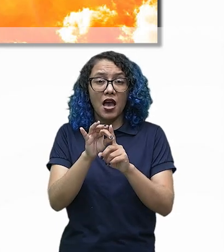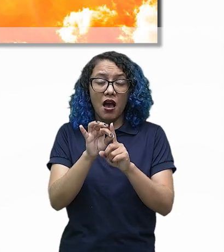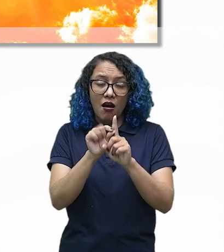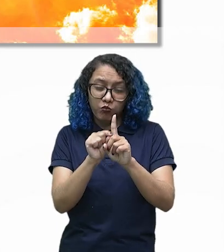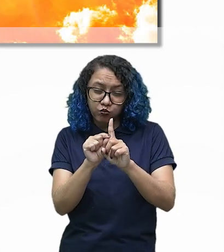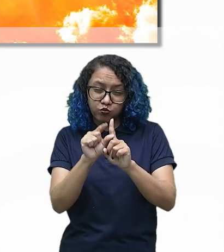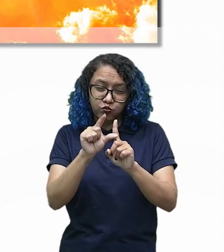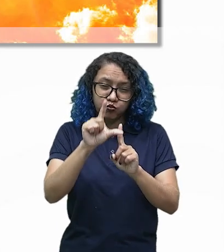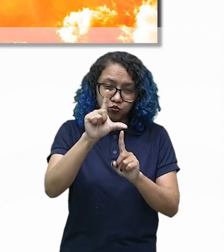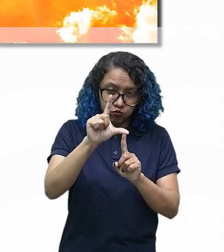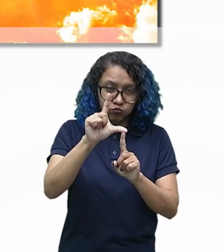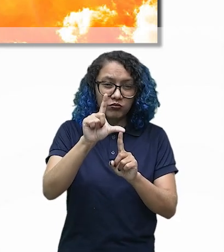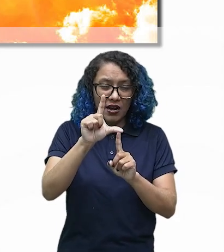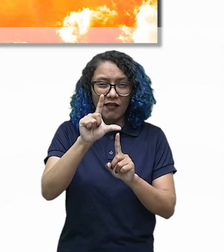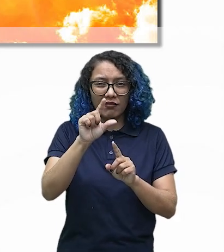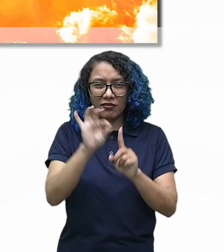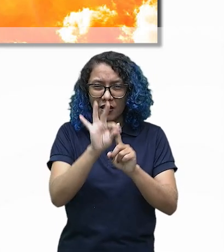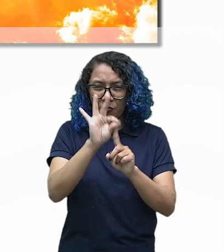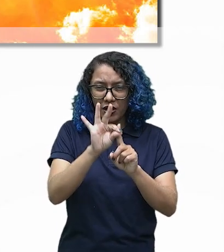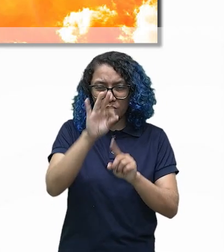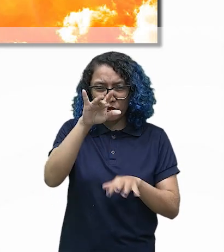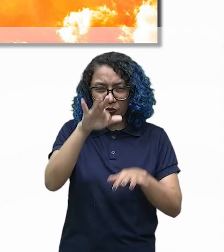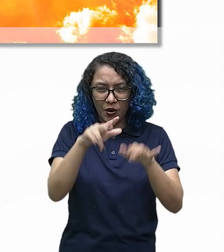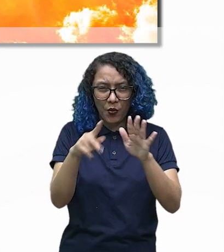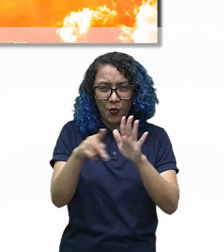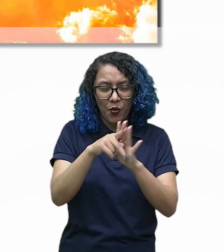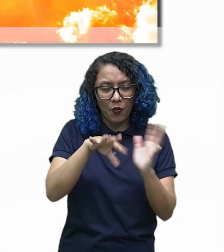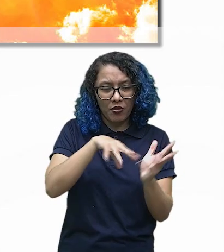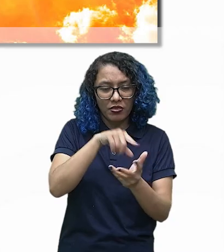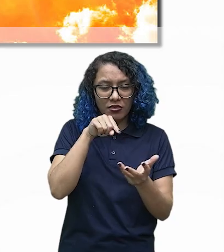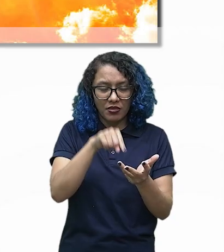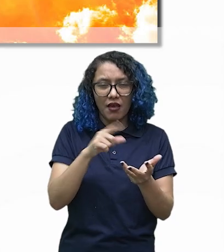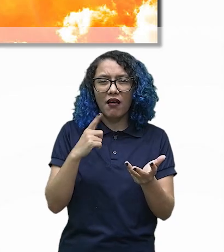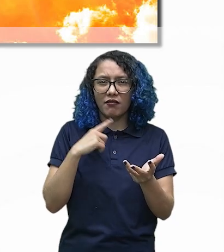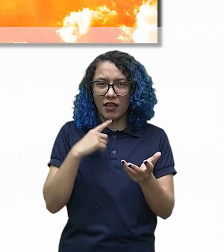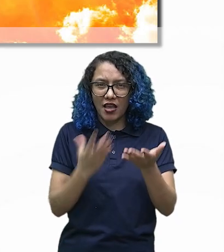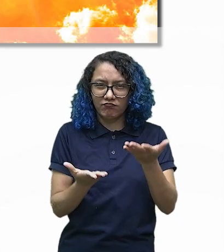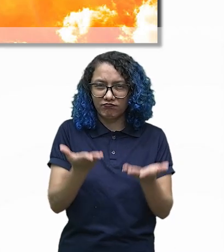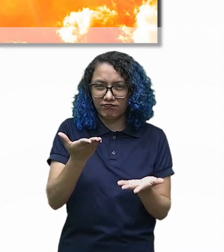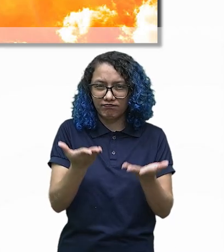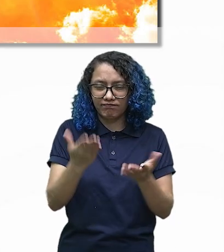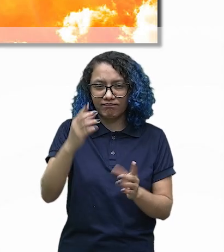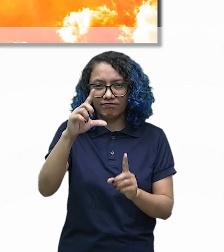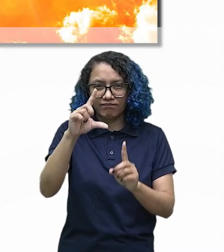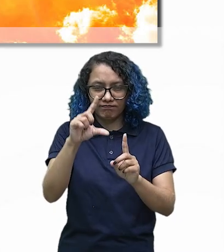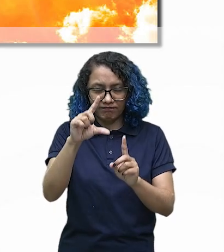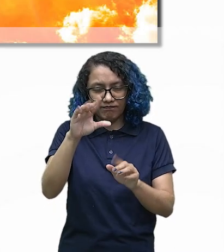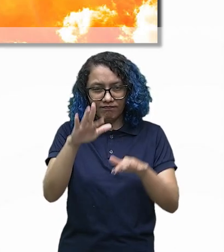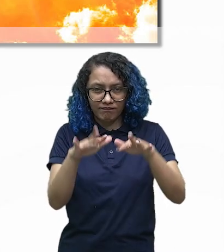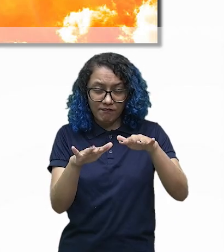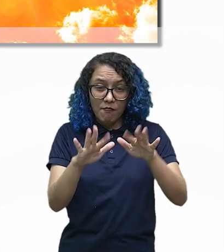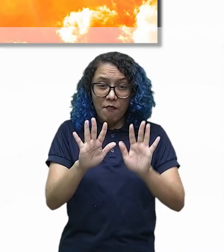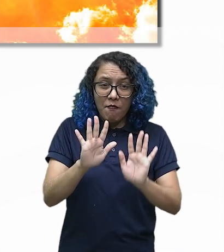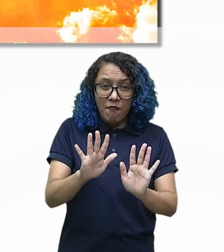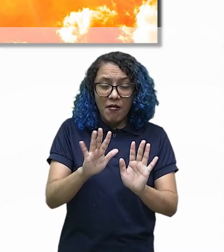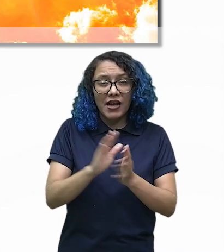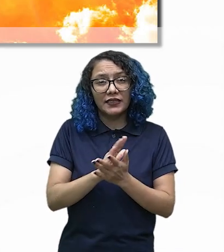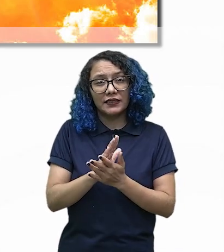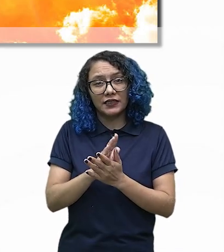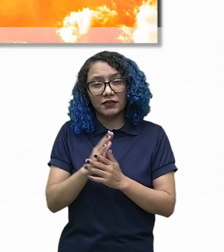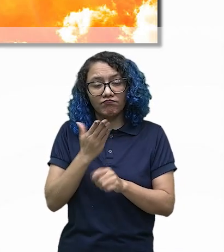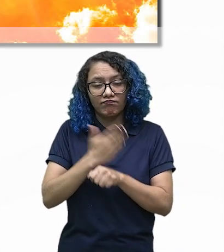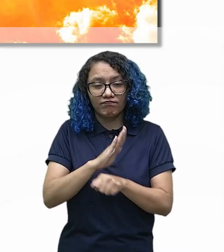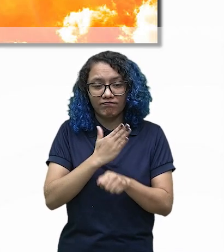aumento da temperatura média da Terra ao longo do tempo. A Terra ela tem uma temperatura assim média,